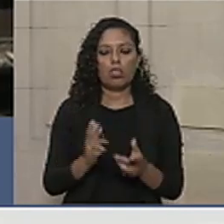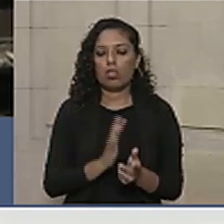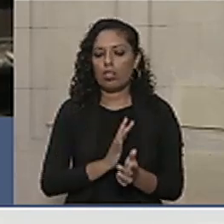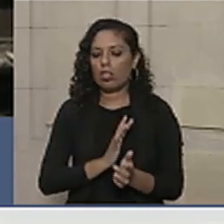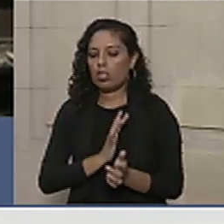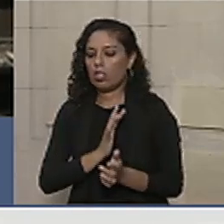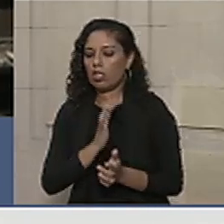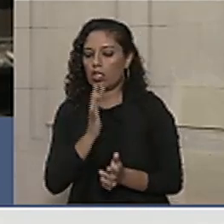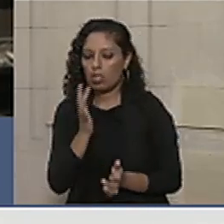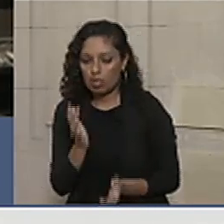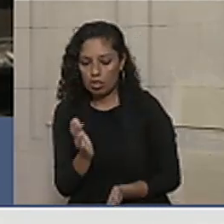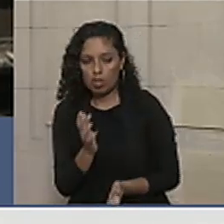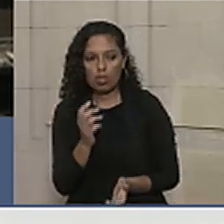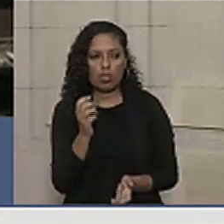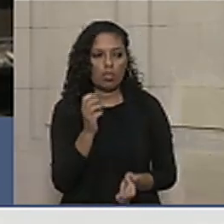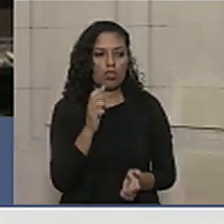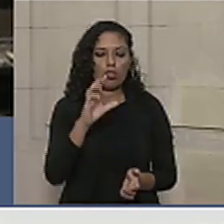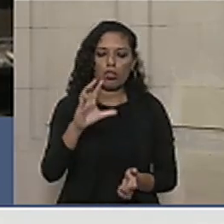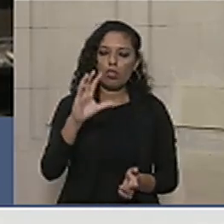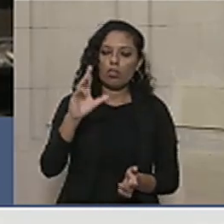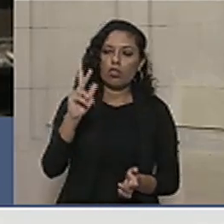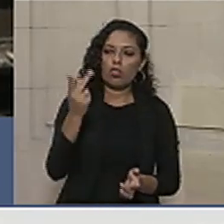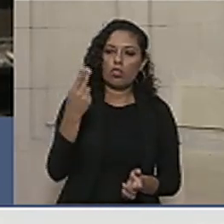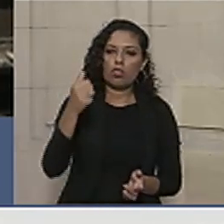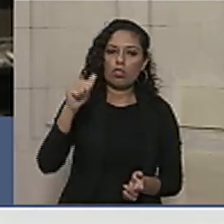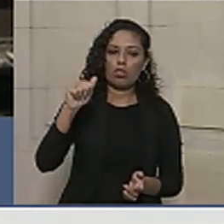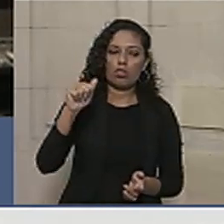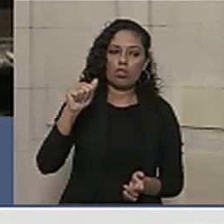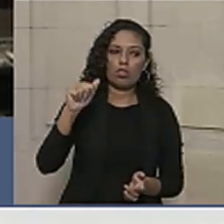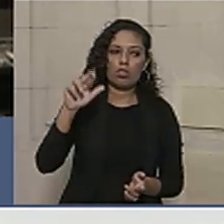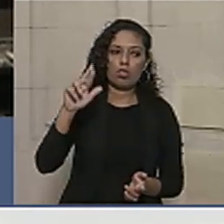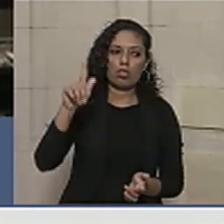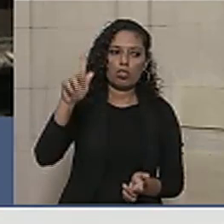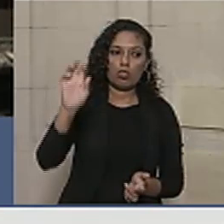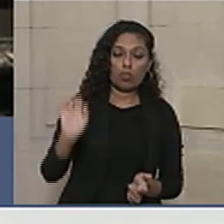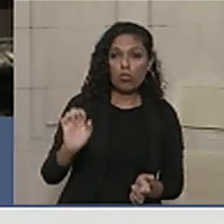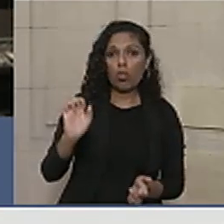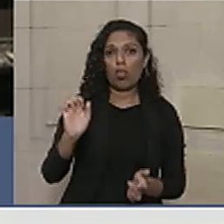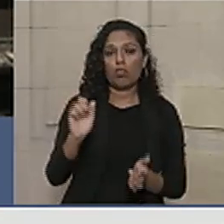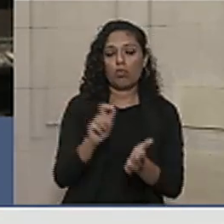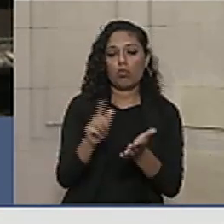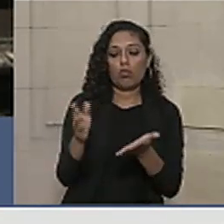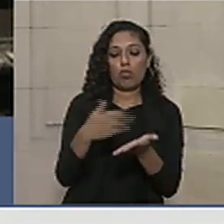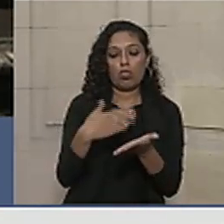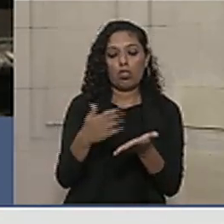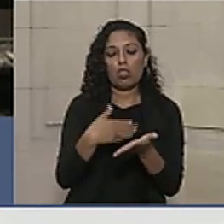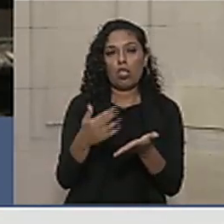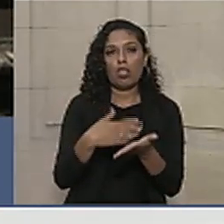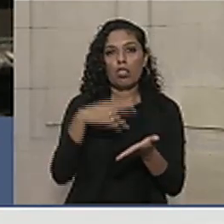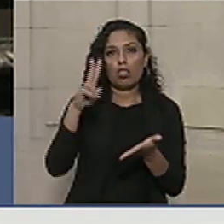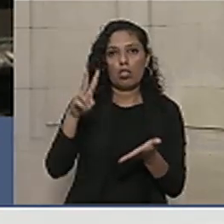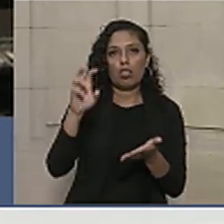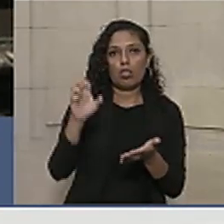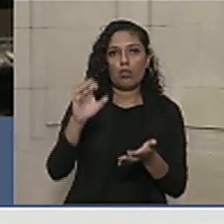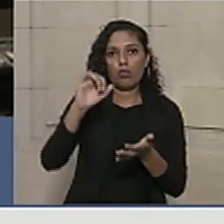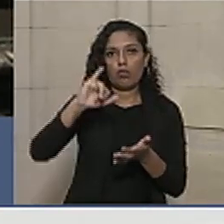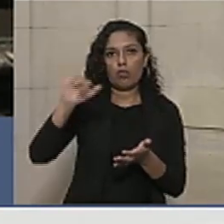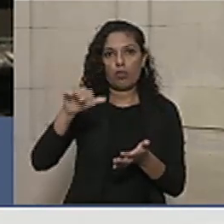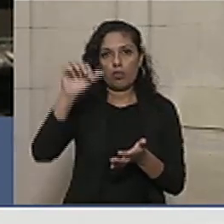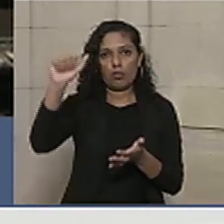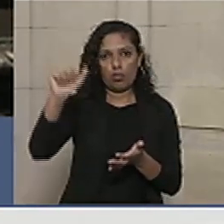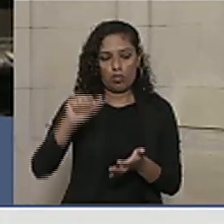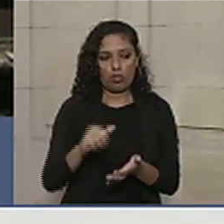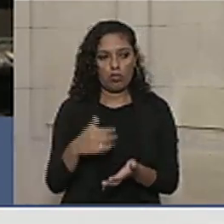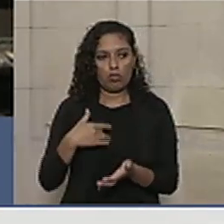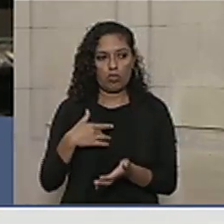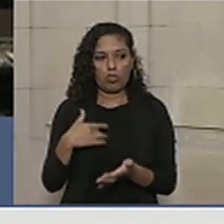né, na revista Veja. Isso me aproxima muito e me